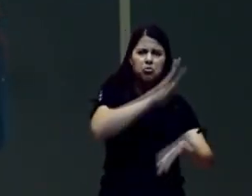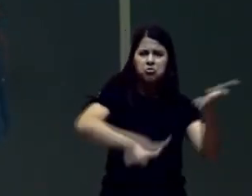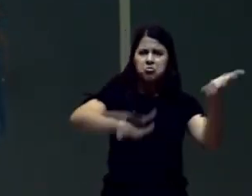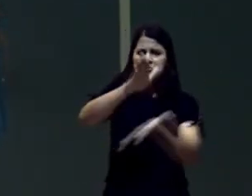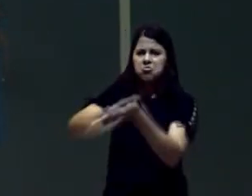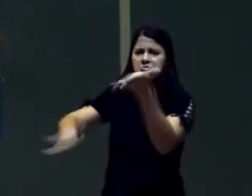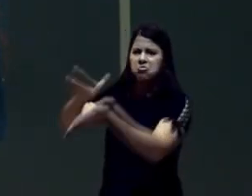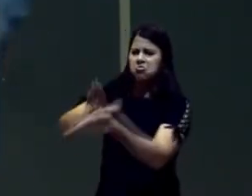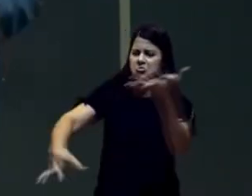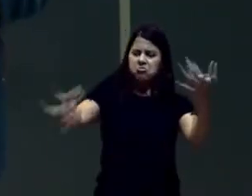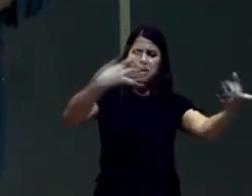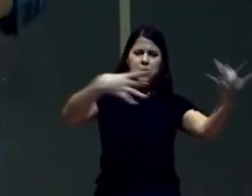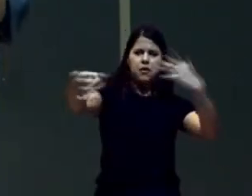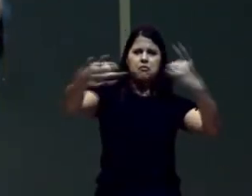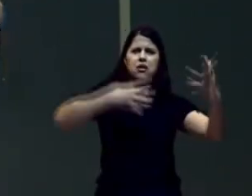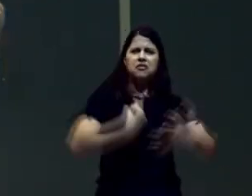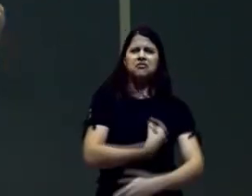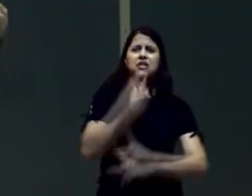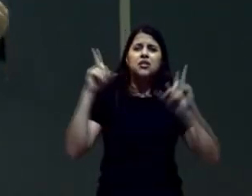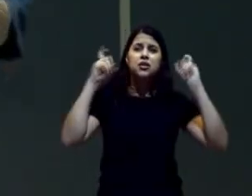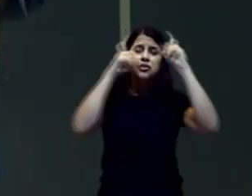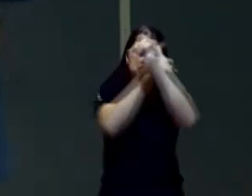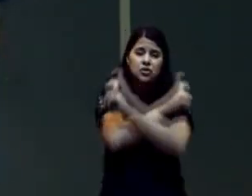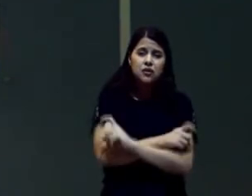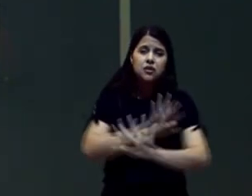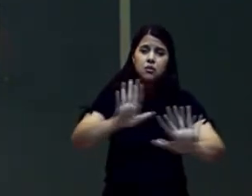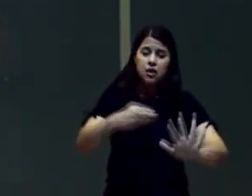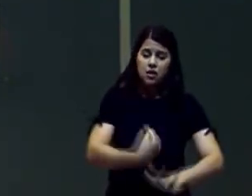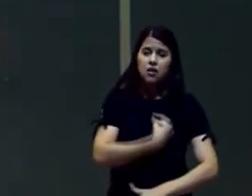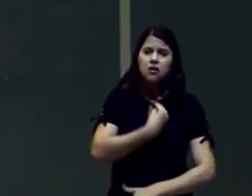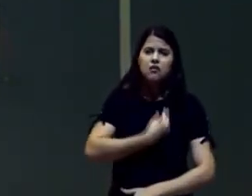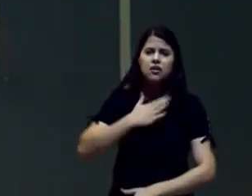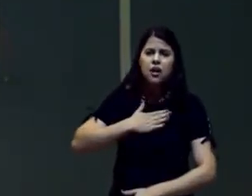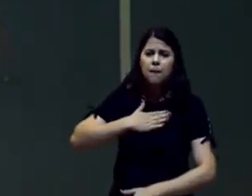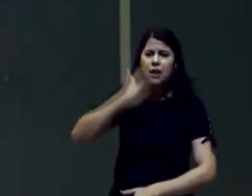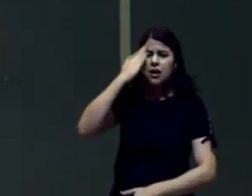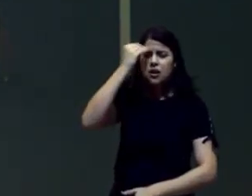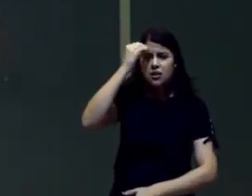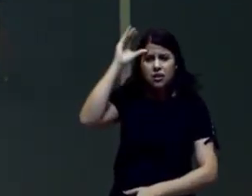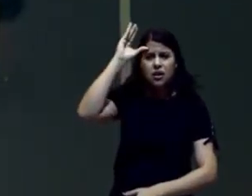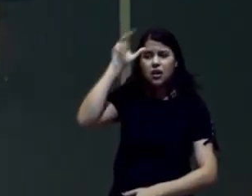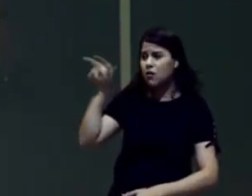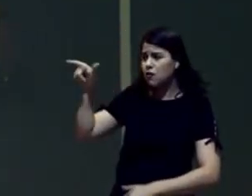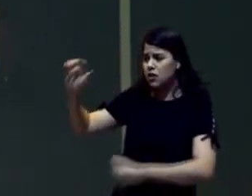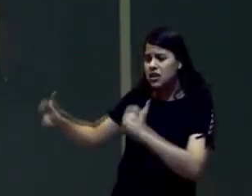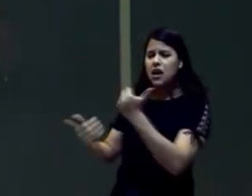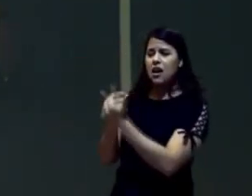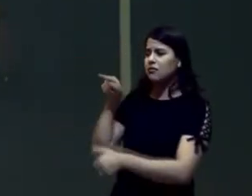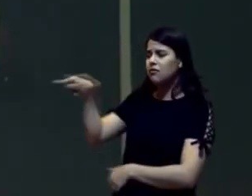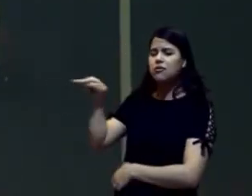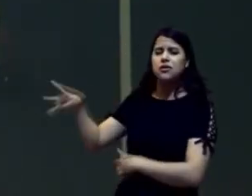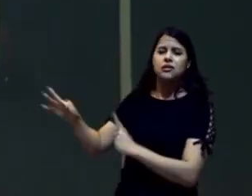vai ficar difícil, mas a minha palavra, a minha herança, o meu sucessor na obra missionária é